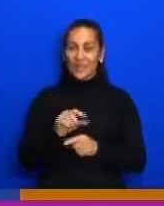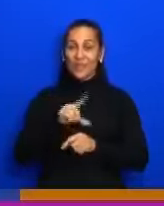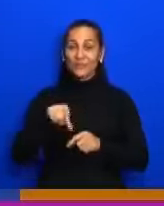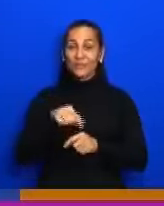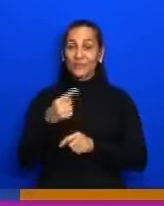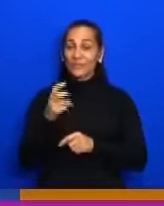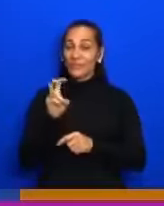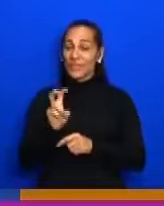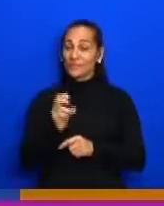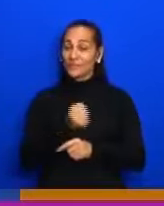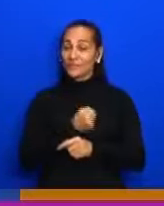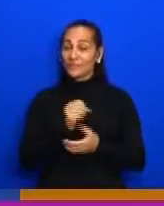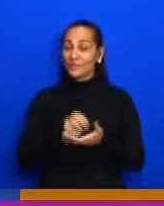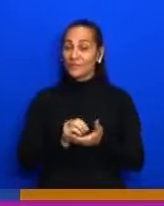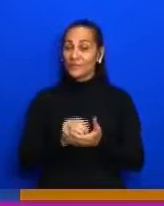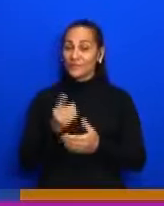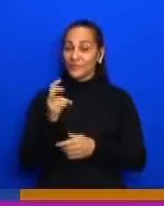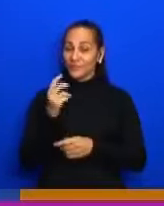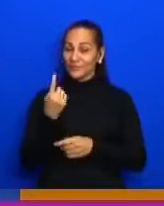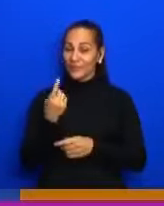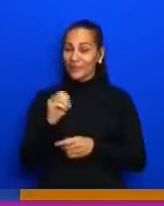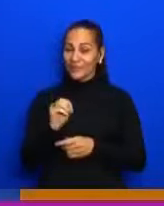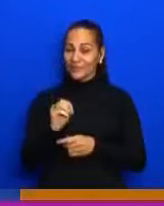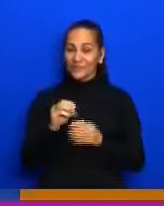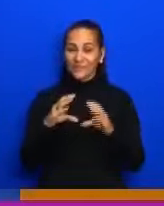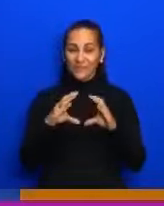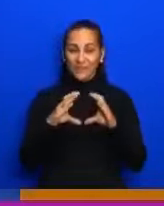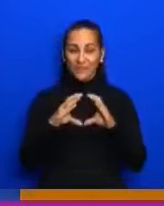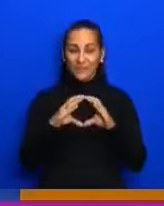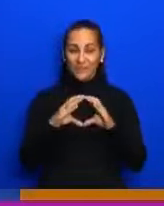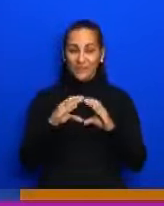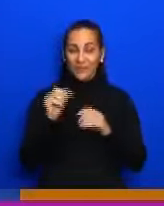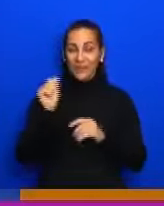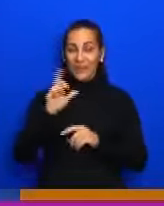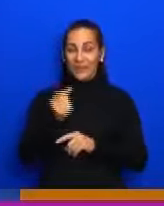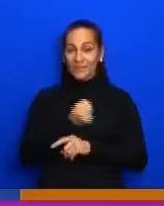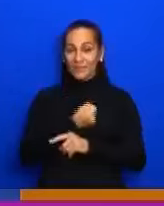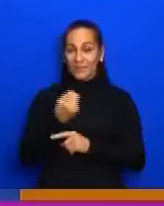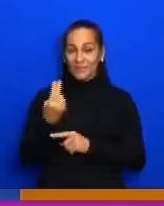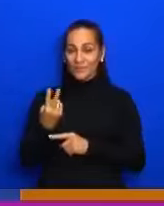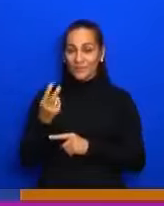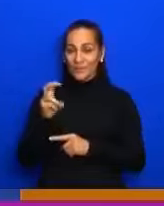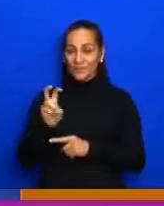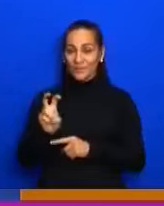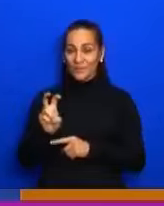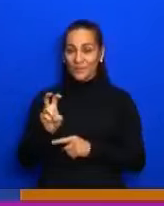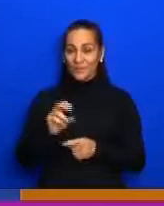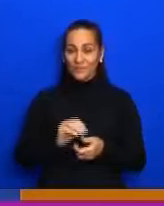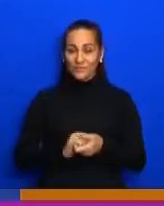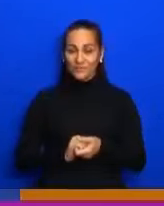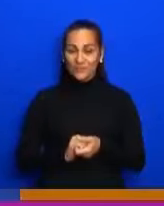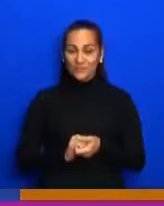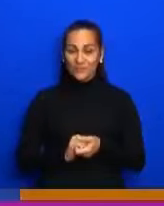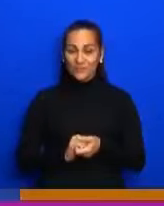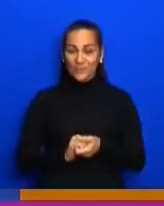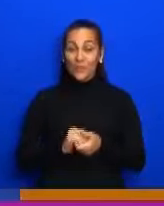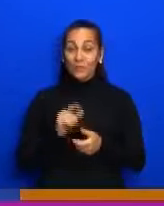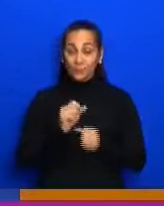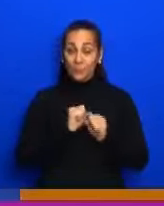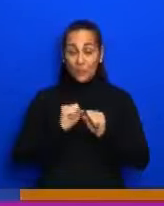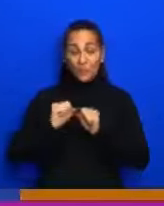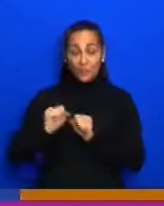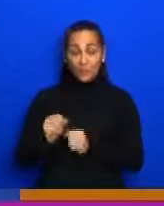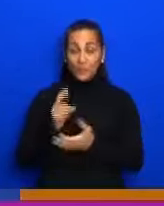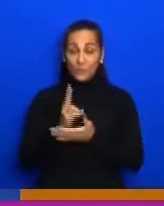Foram sorteados 5 números, faltam 10. Bola azul 25. Azul número 25. Você